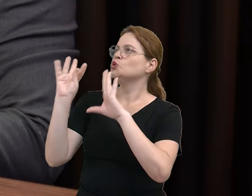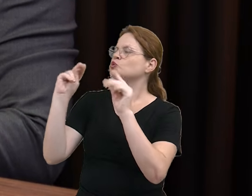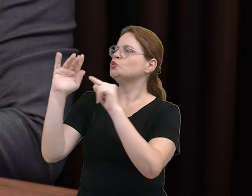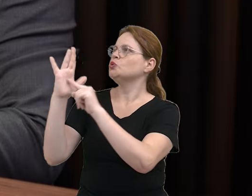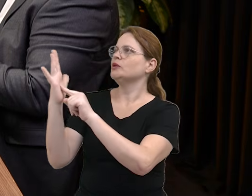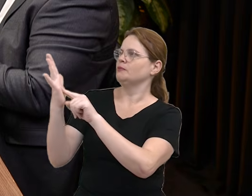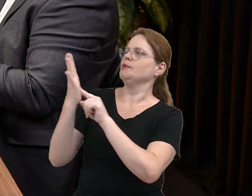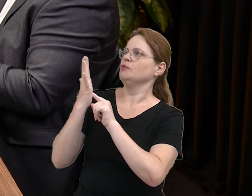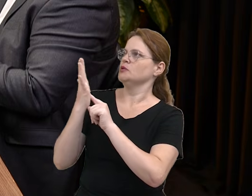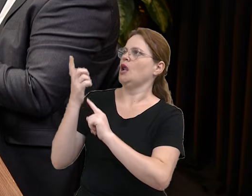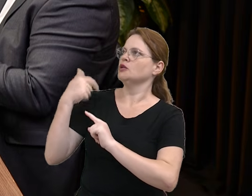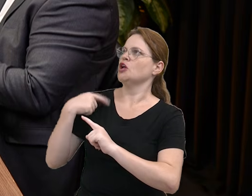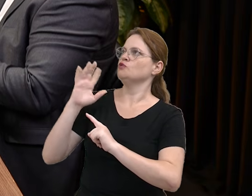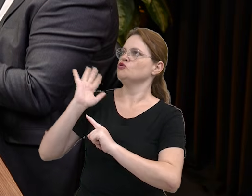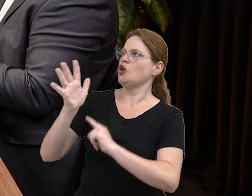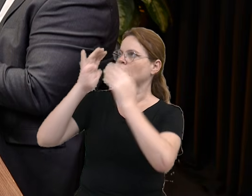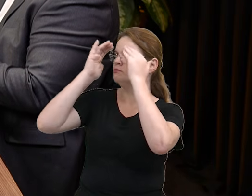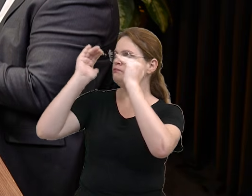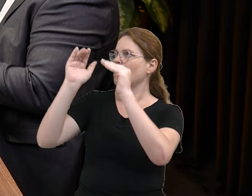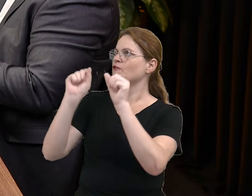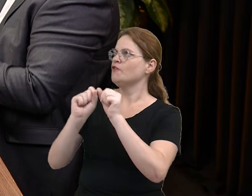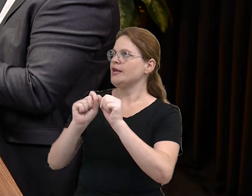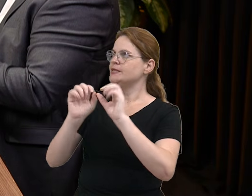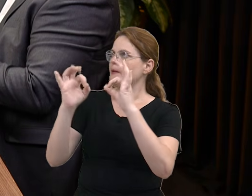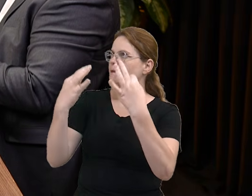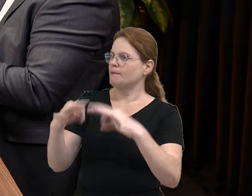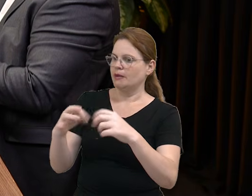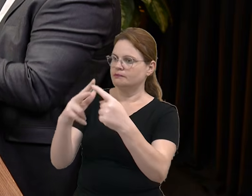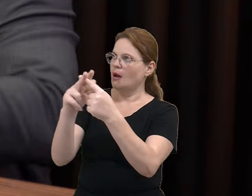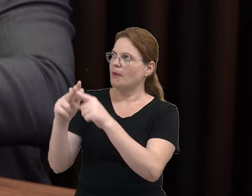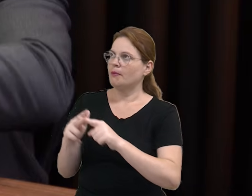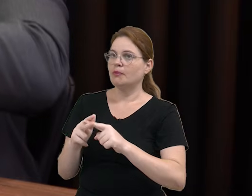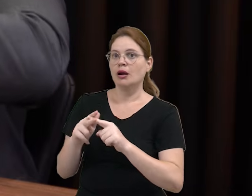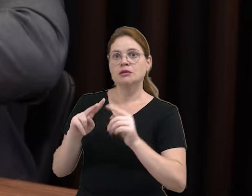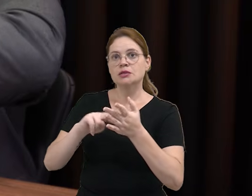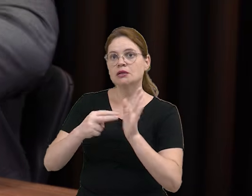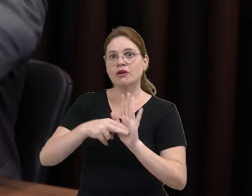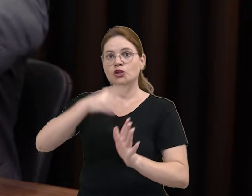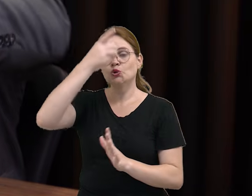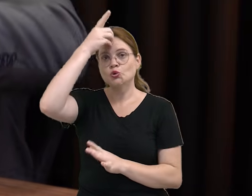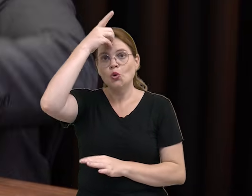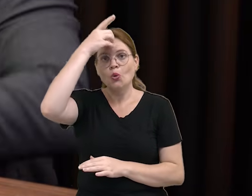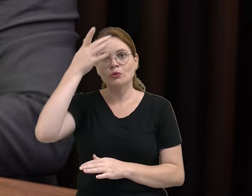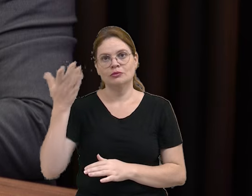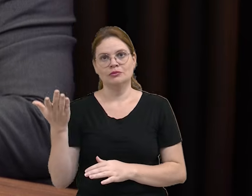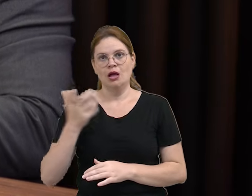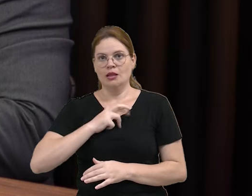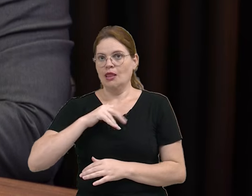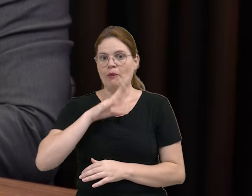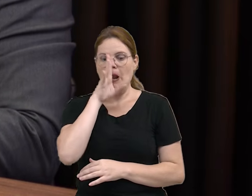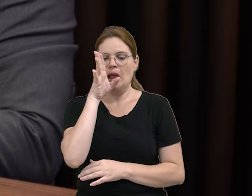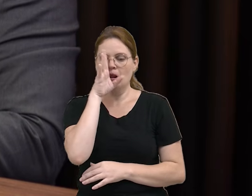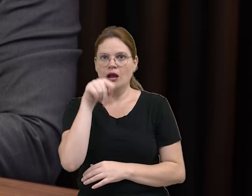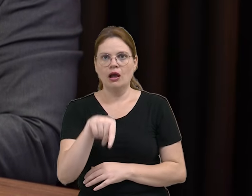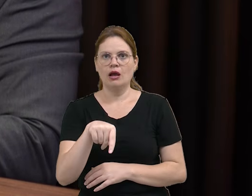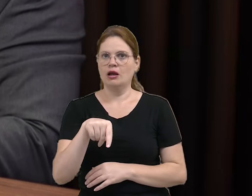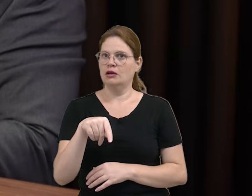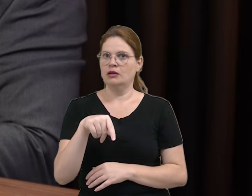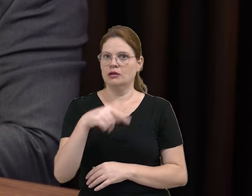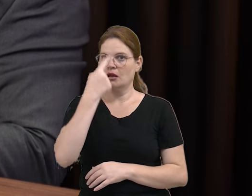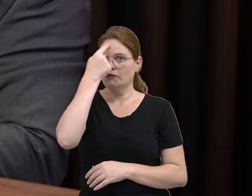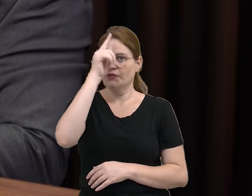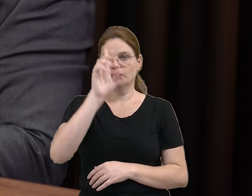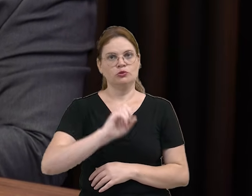espiritual. O Senhor falou com ele. Não fez nada na cabeça dele. Os detalhes, de repente, por um outro programa. Mas